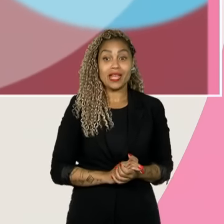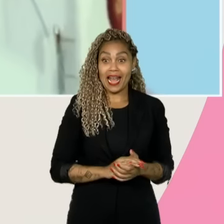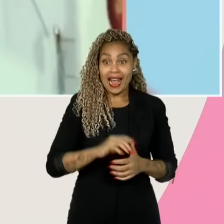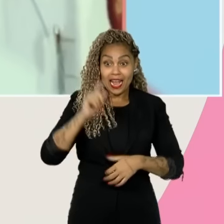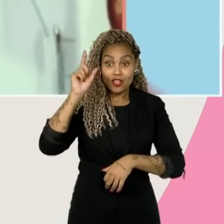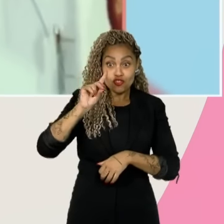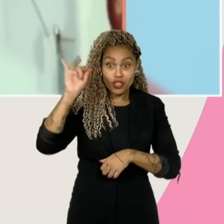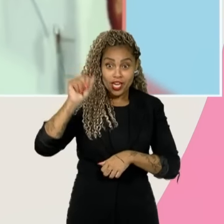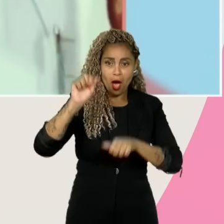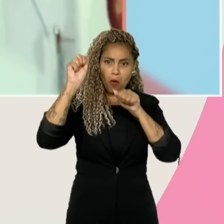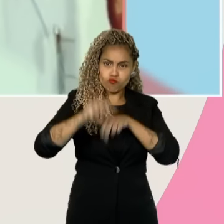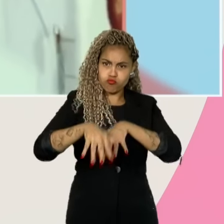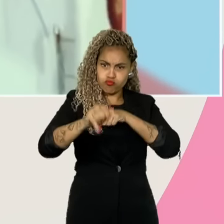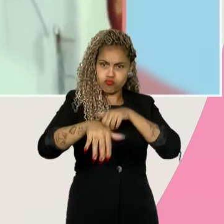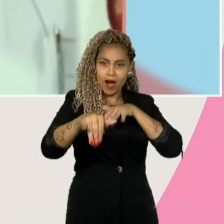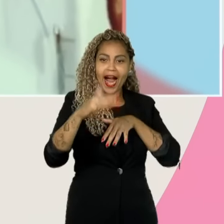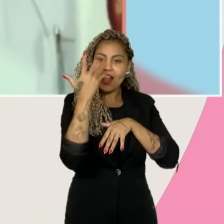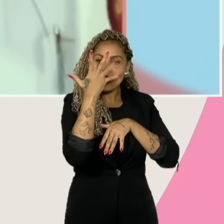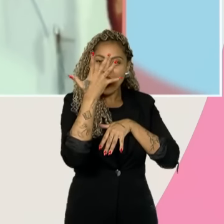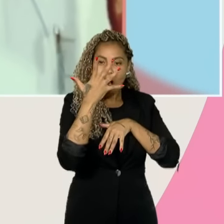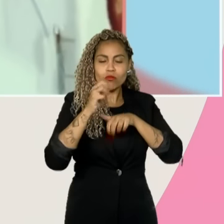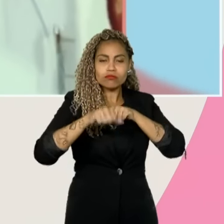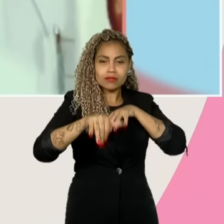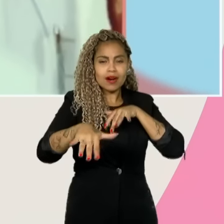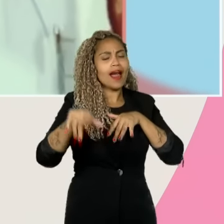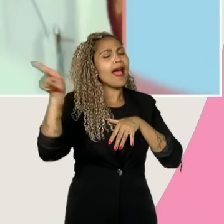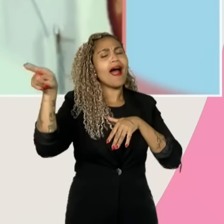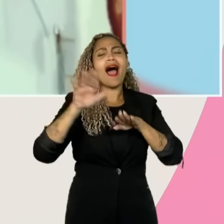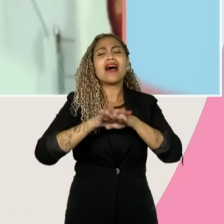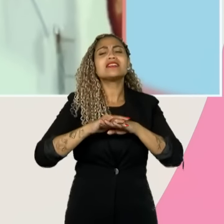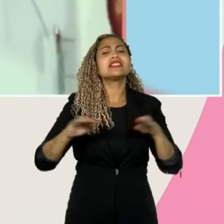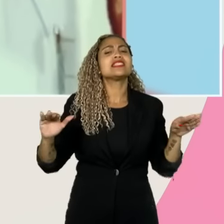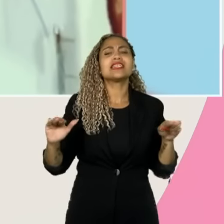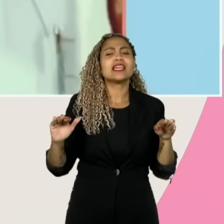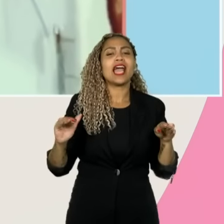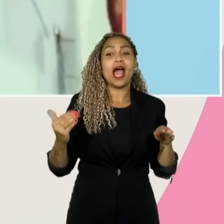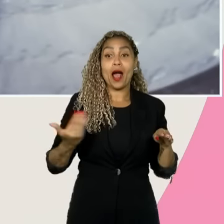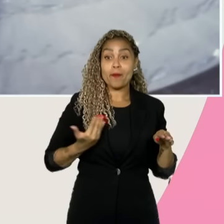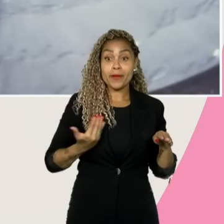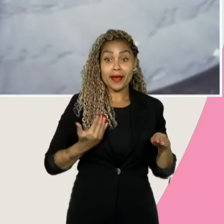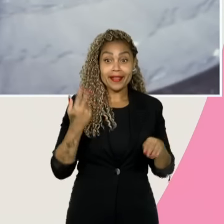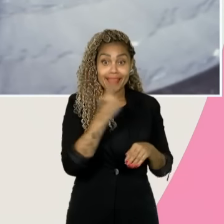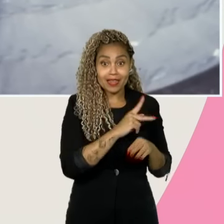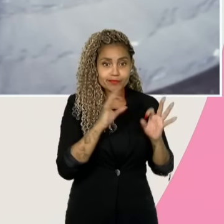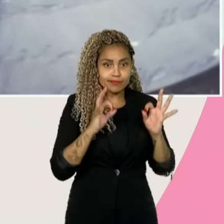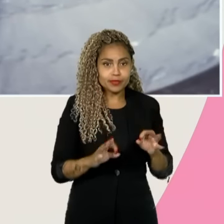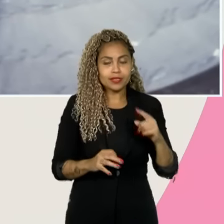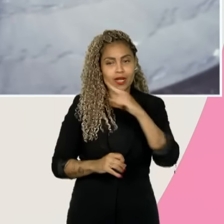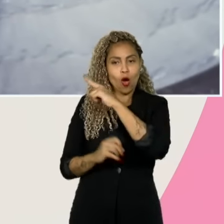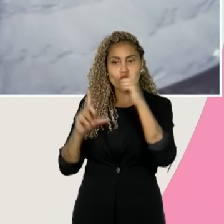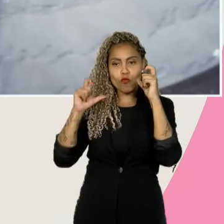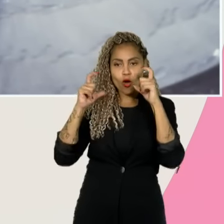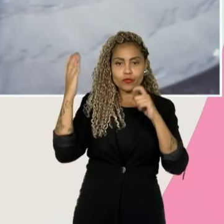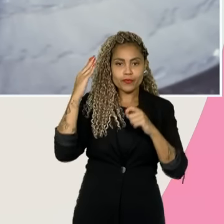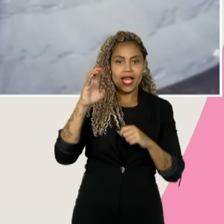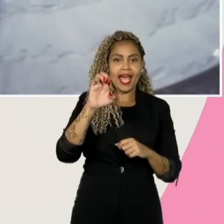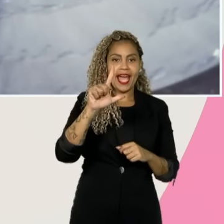desfile, como é que ela fazia? Ela pintava com o falecido. A amiga dela mesmo foi aquela lá. Elisete